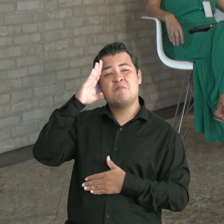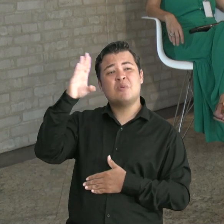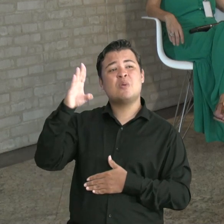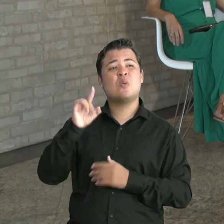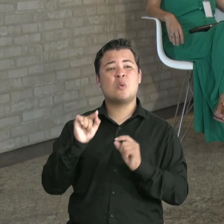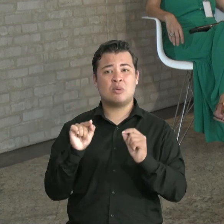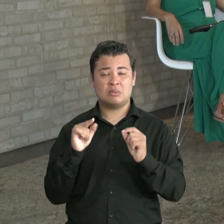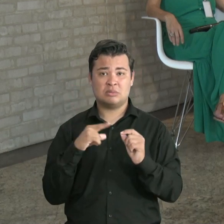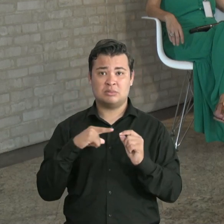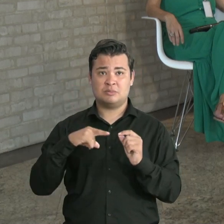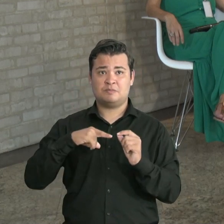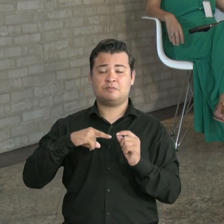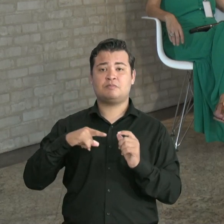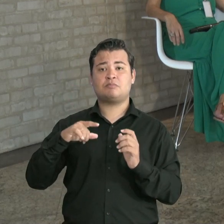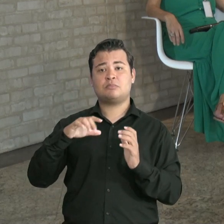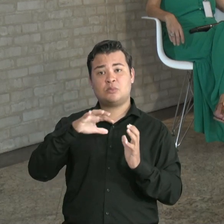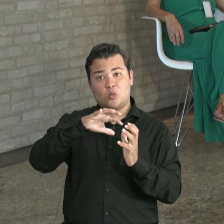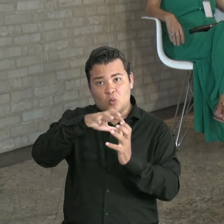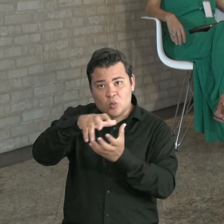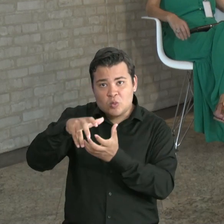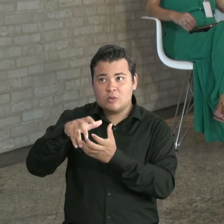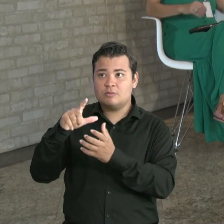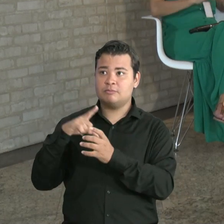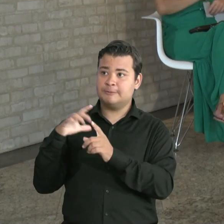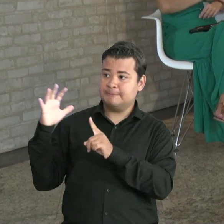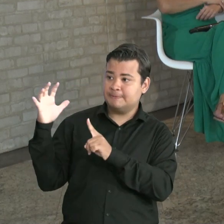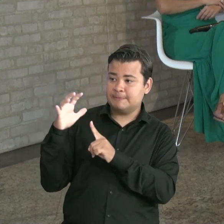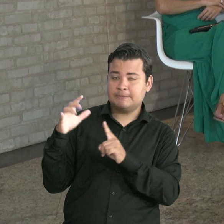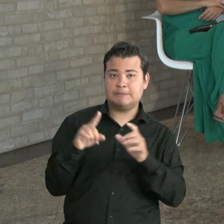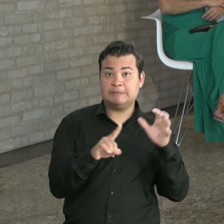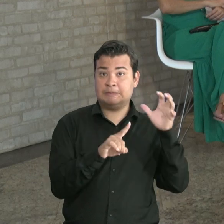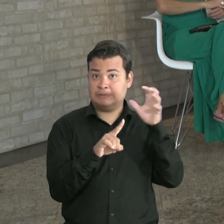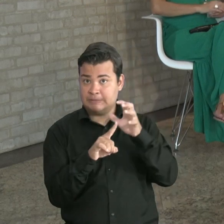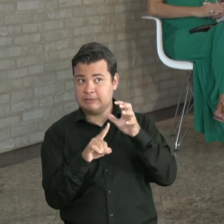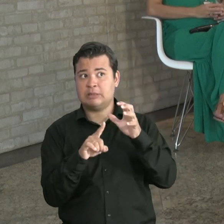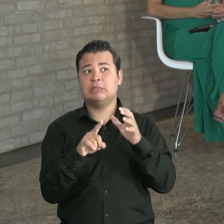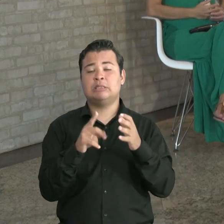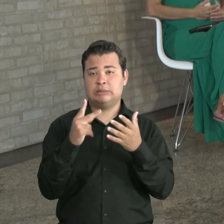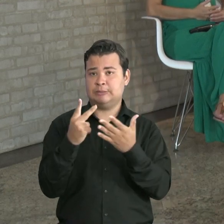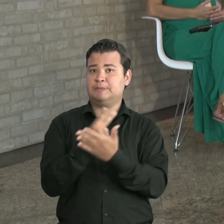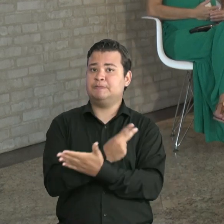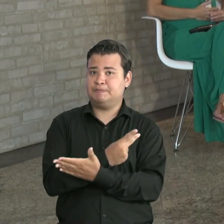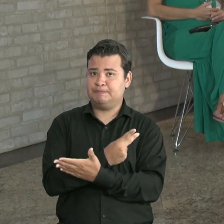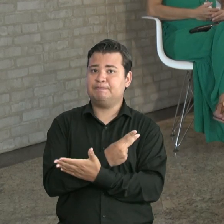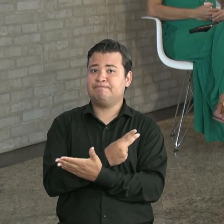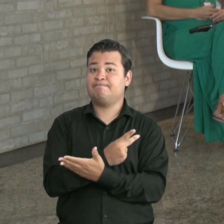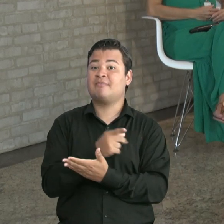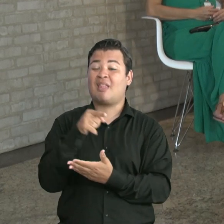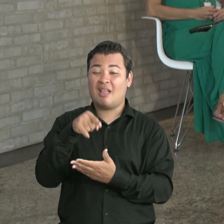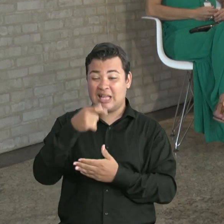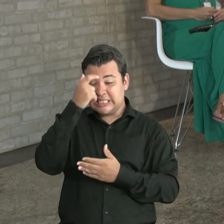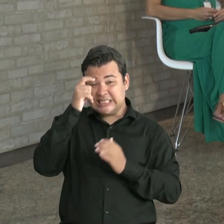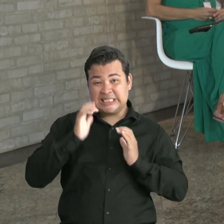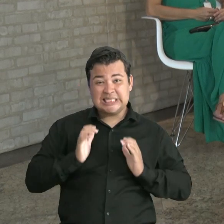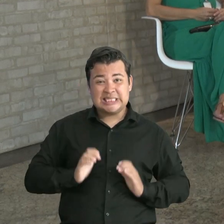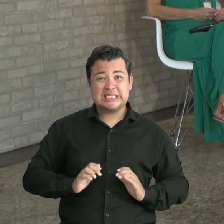forças internacionais, não é, ou globais e nacionais, se encontram e geram esse déficit de cidadania que já era tradicional no